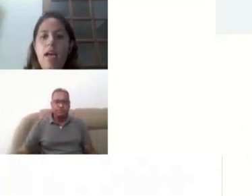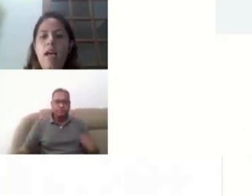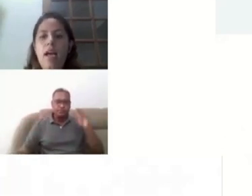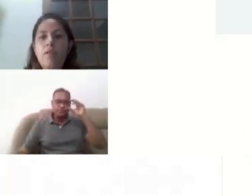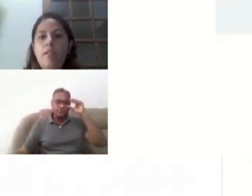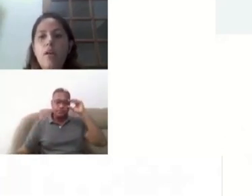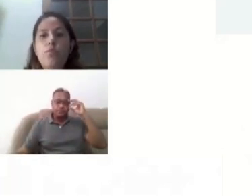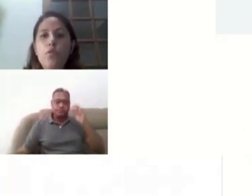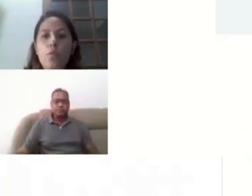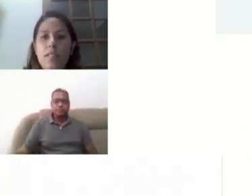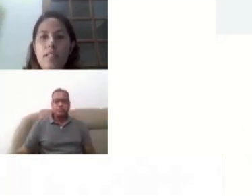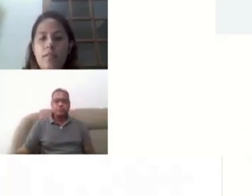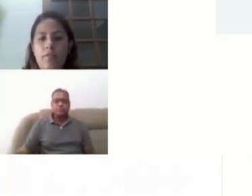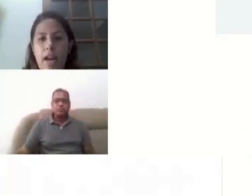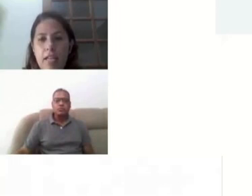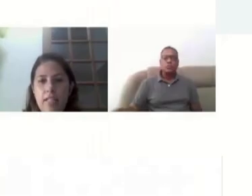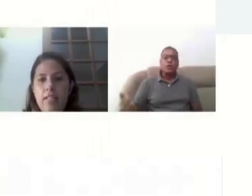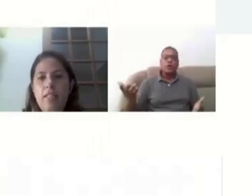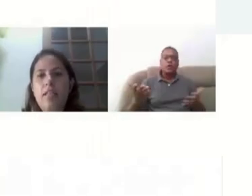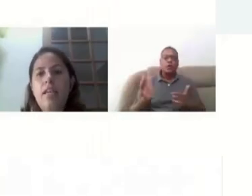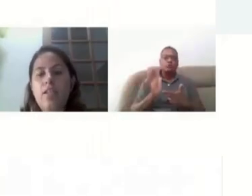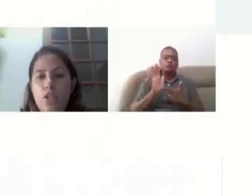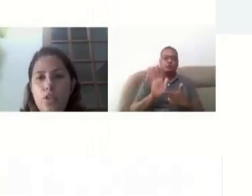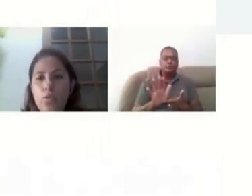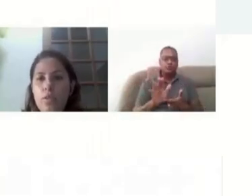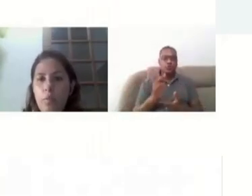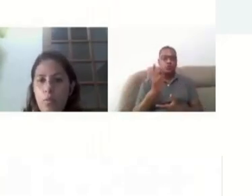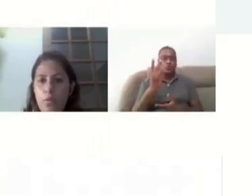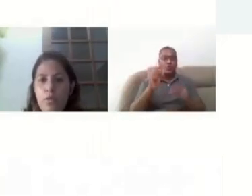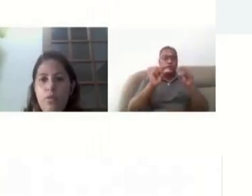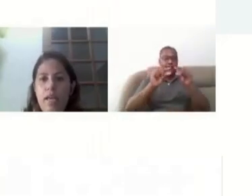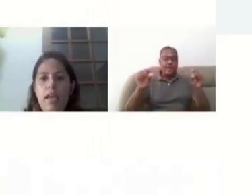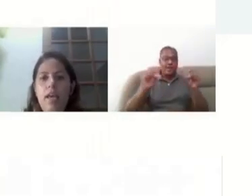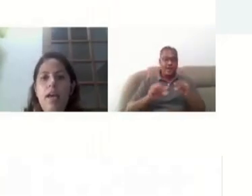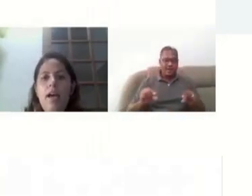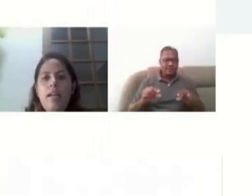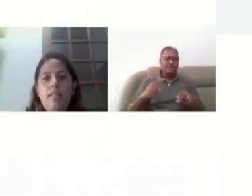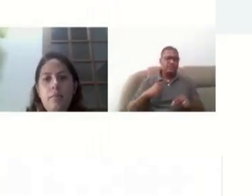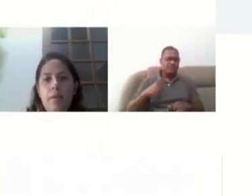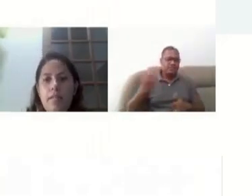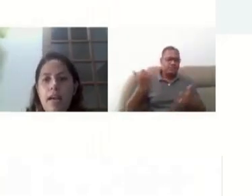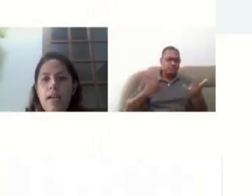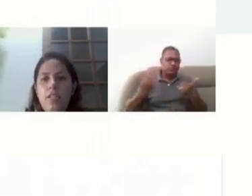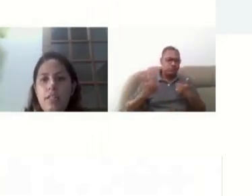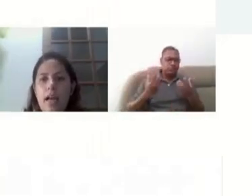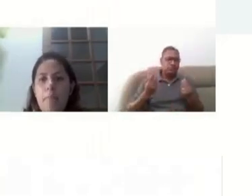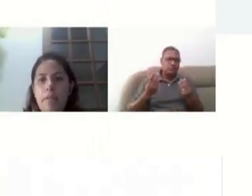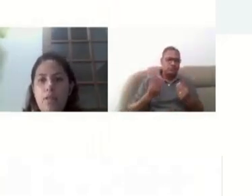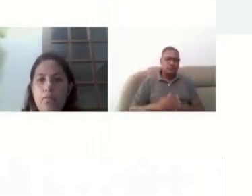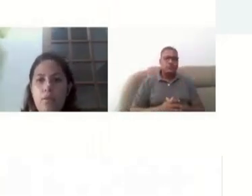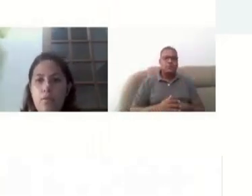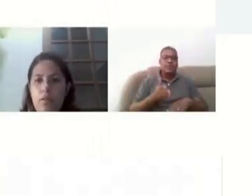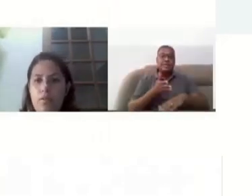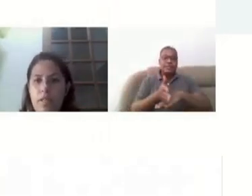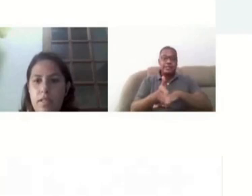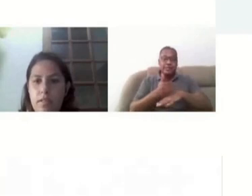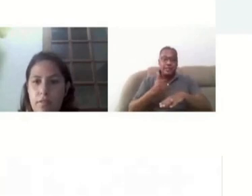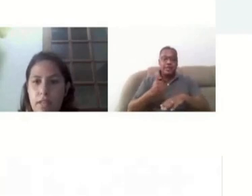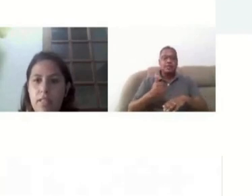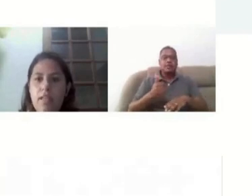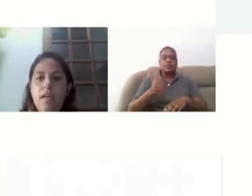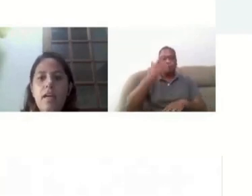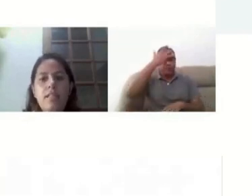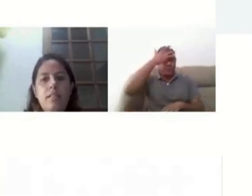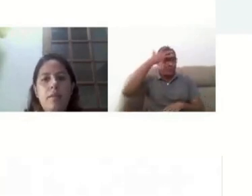Aí eu trago duas frases que a gente escuta muito, né? A acessibilidade da pessoa com deficiência